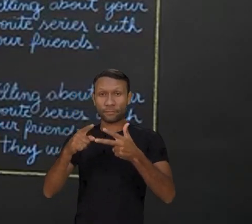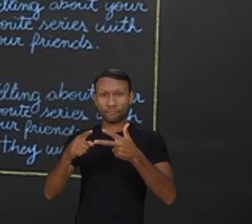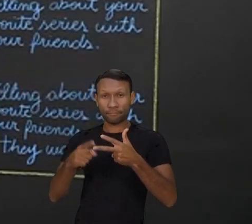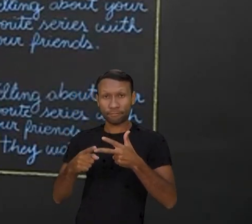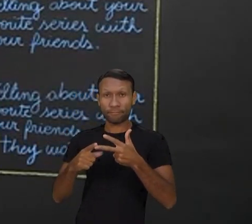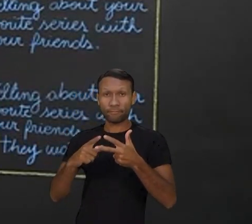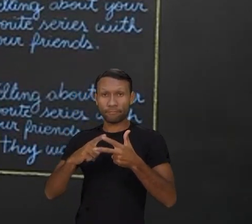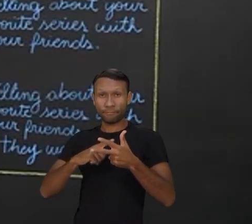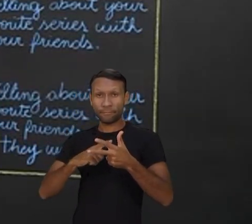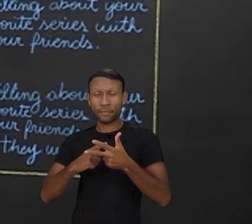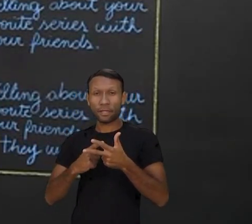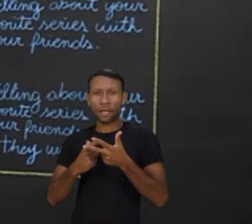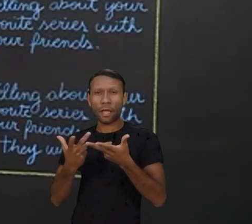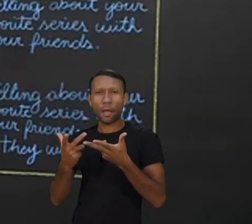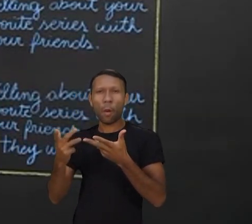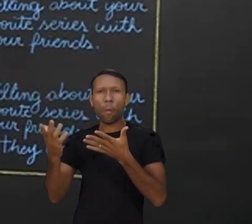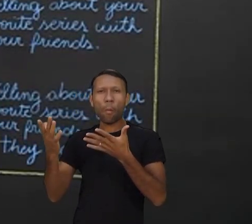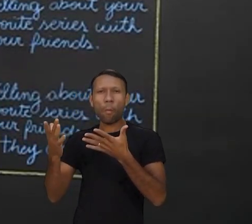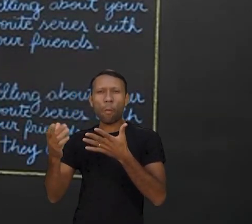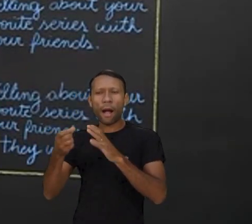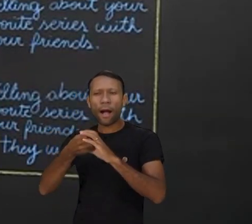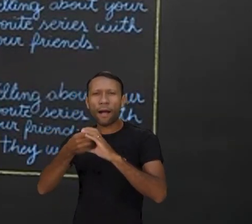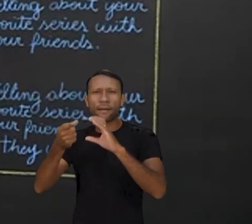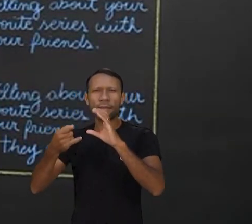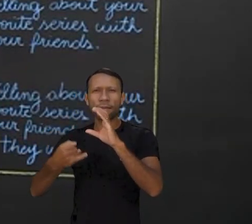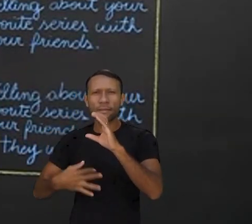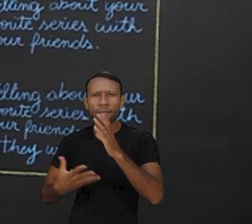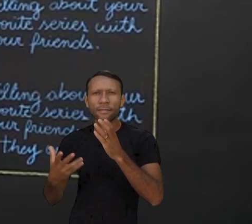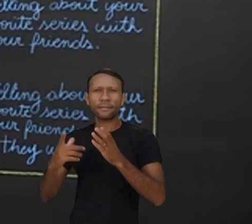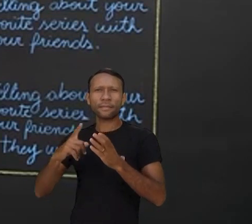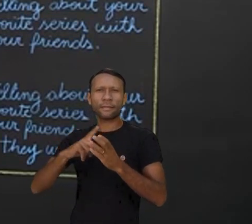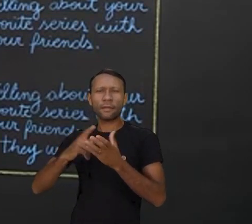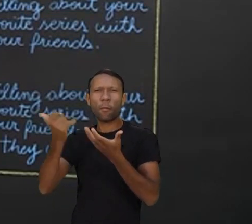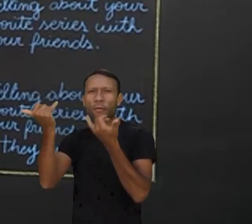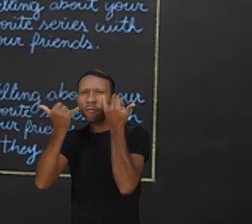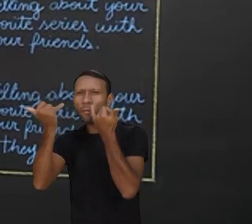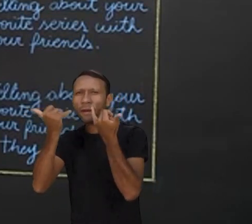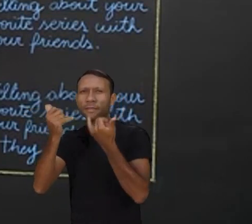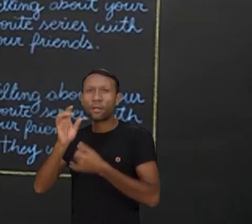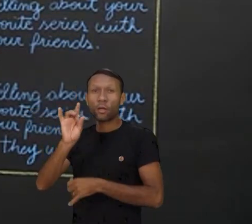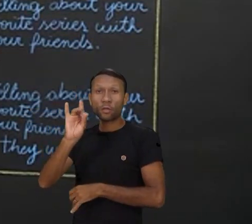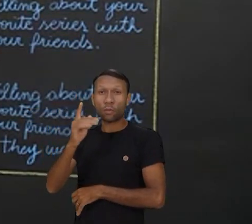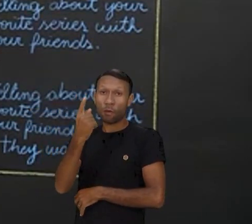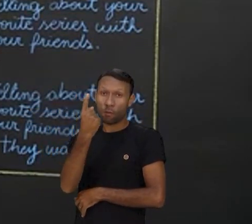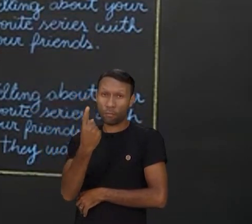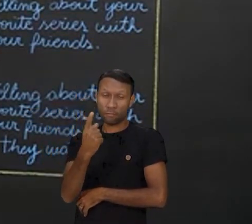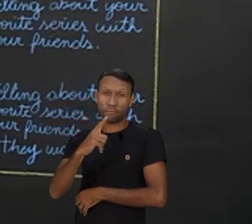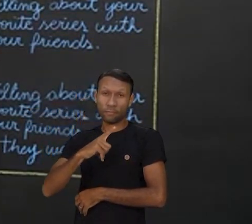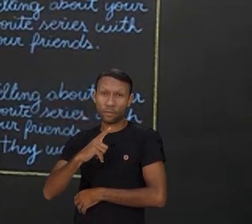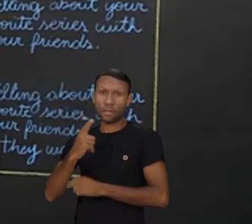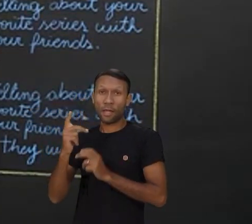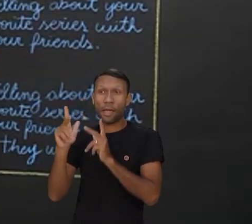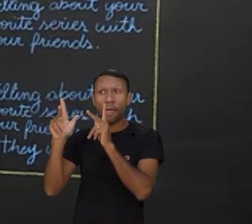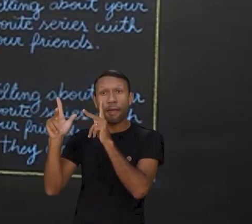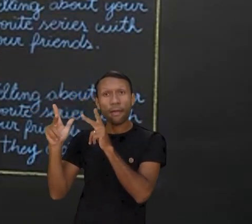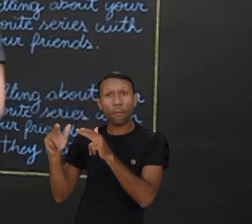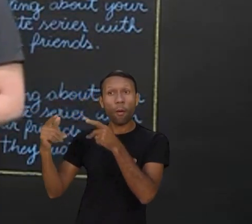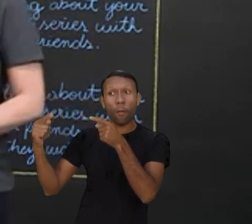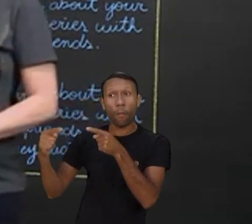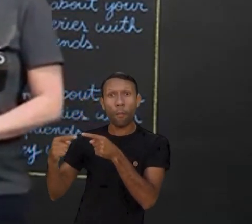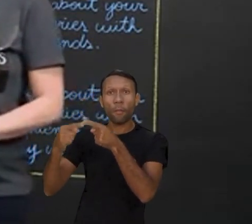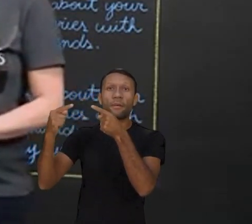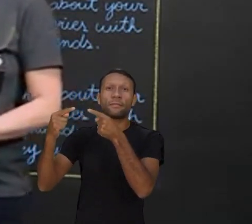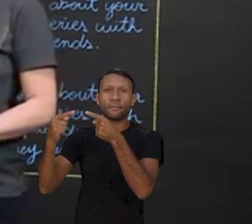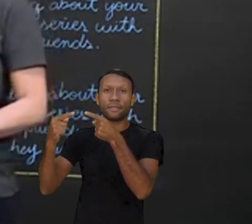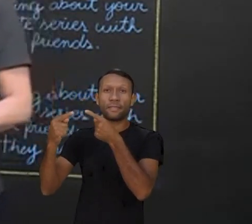cartão contém uma descrição, sendo que apenas um deles contém a leitura correta